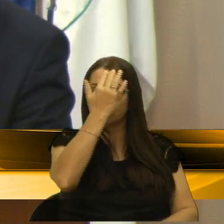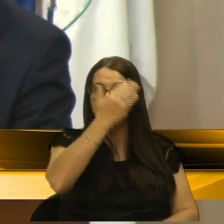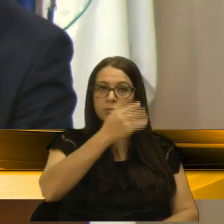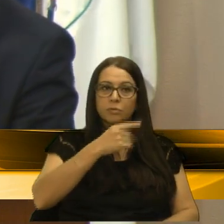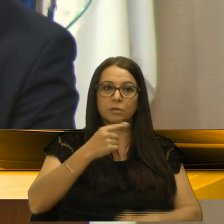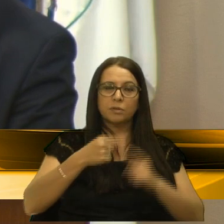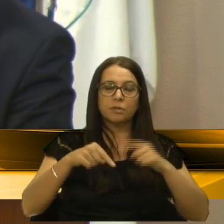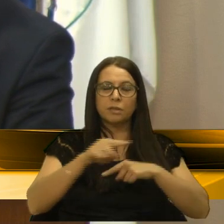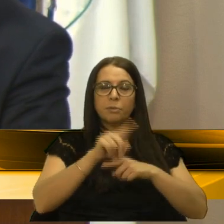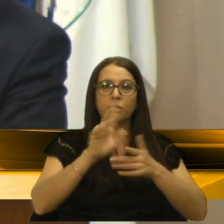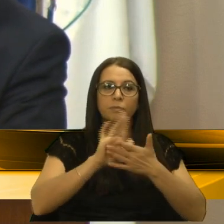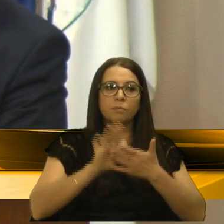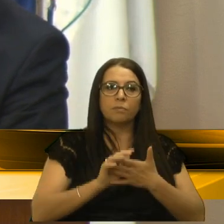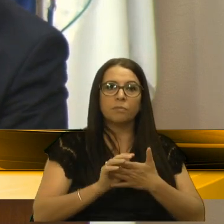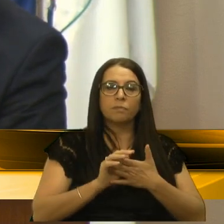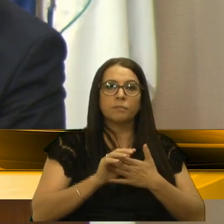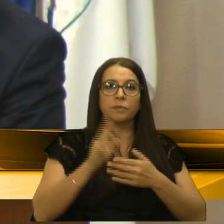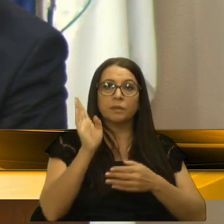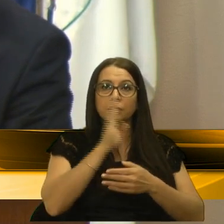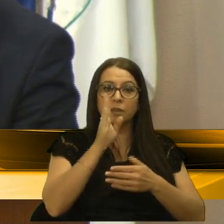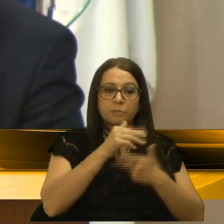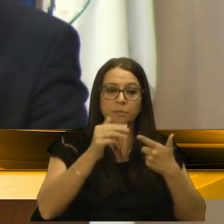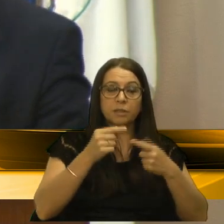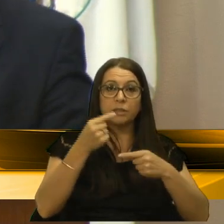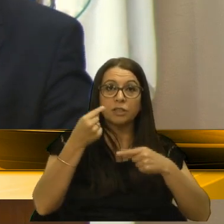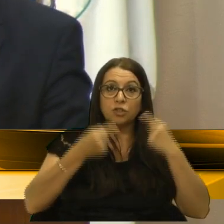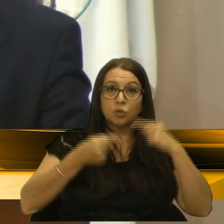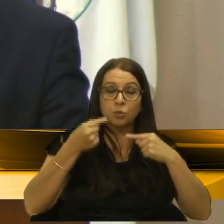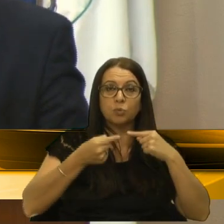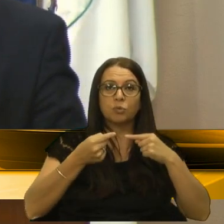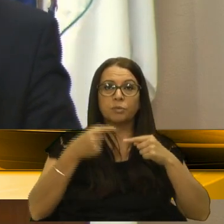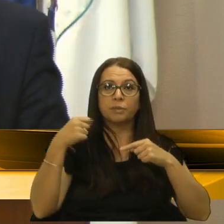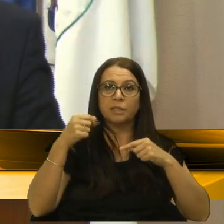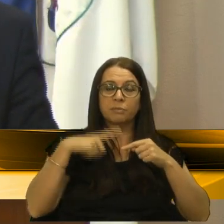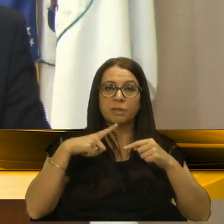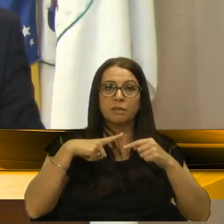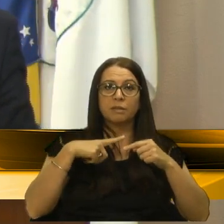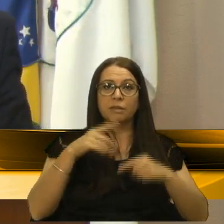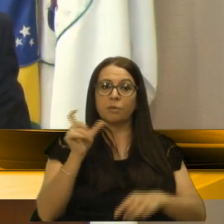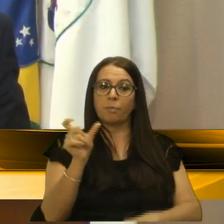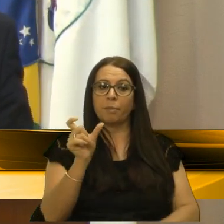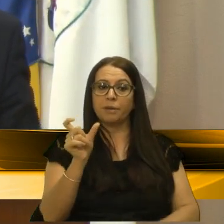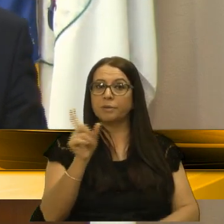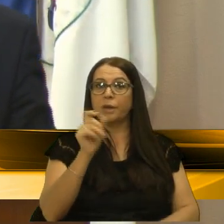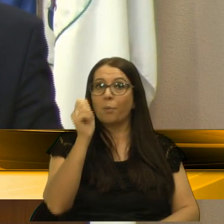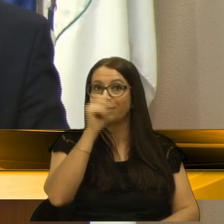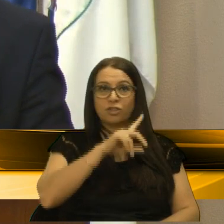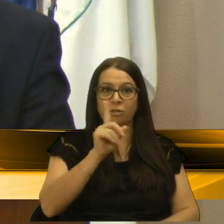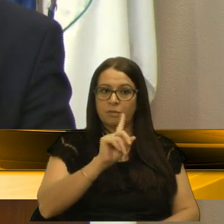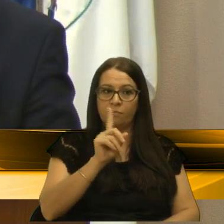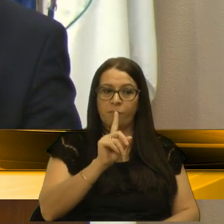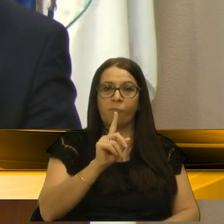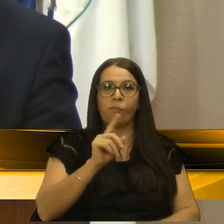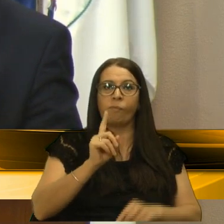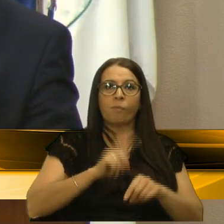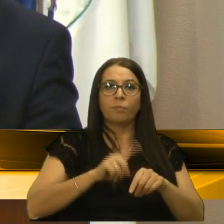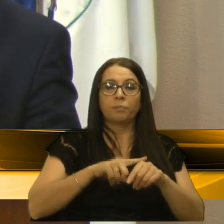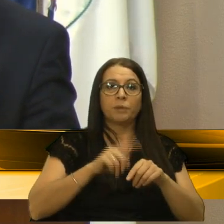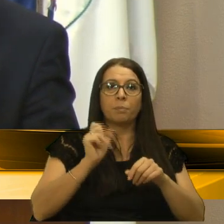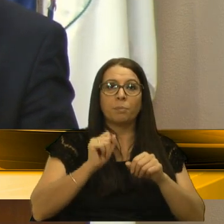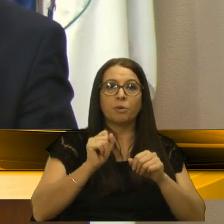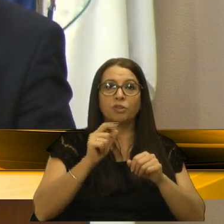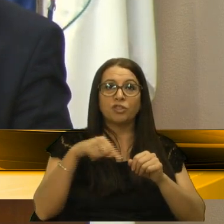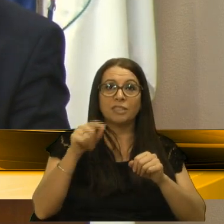com maturidade, é urgente que se discuta. Nós precisamos ter uma tarifa não exagerada, o aumento não pode ser um aumento